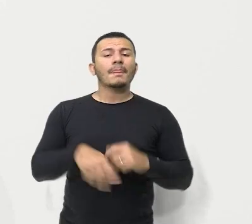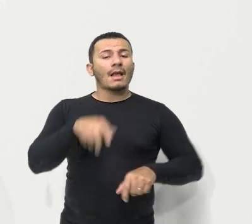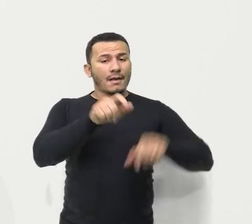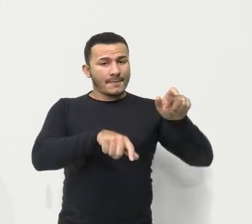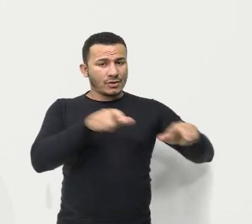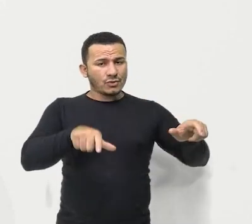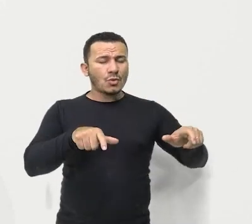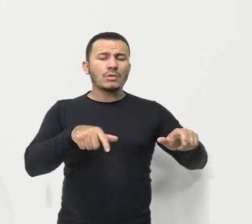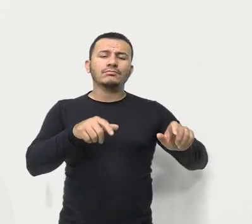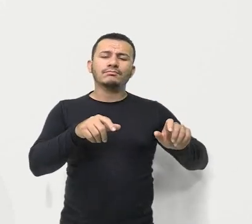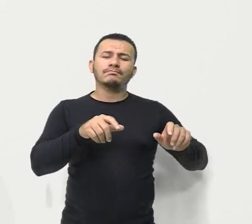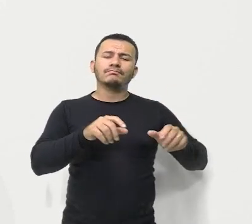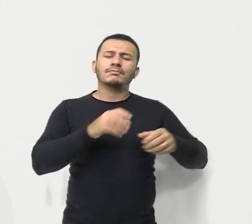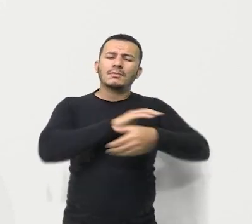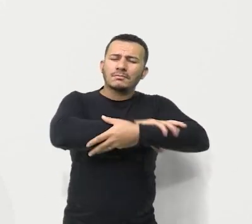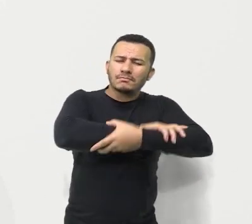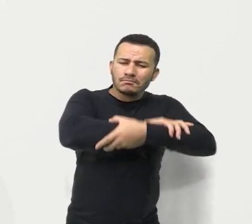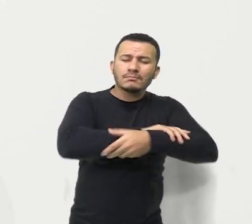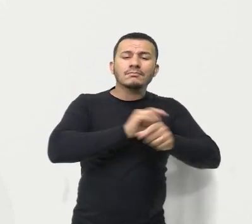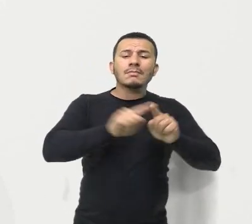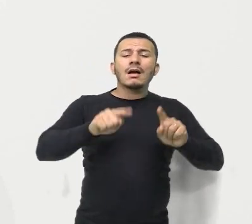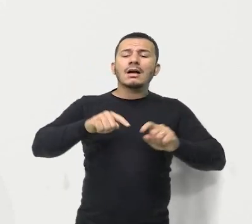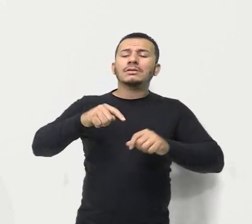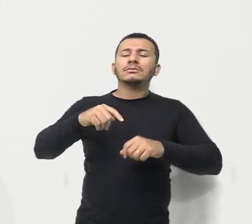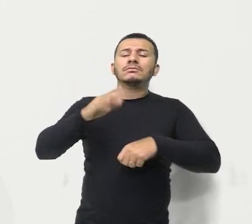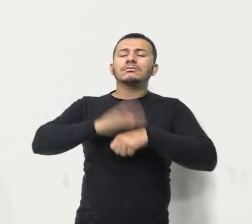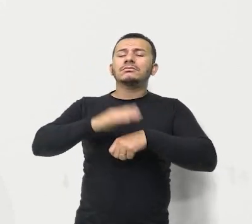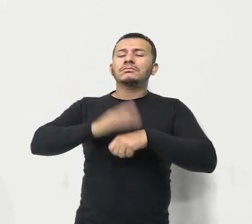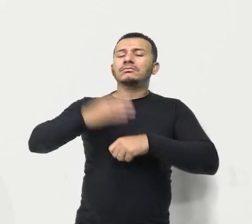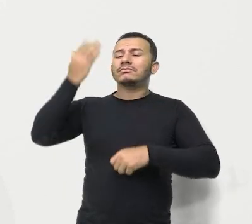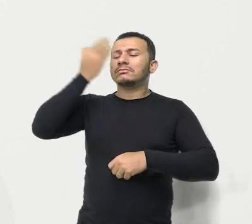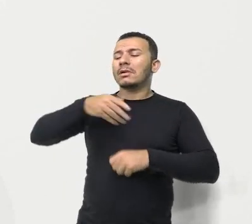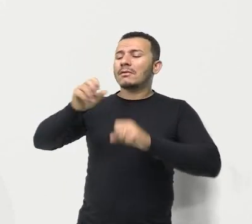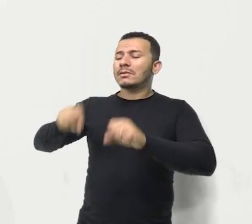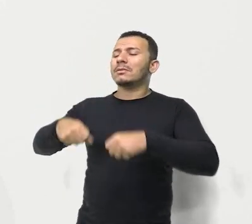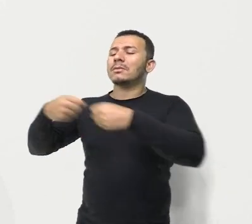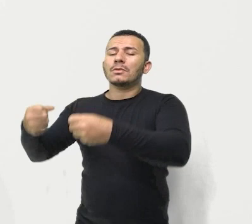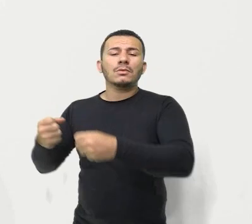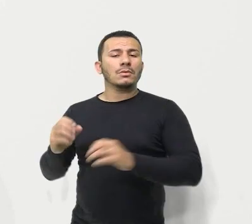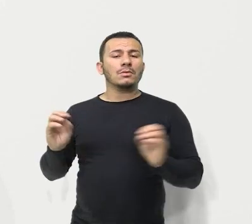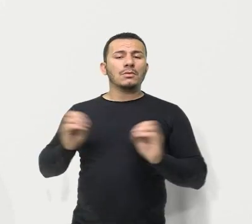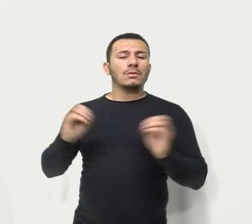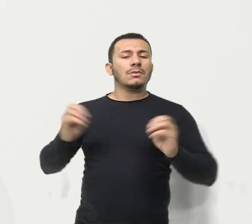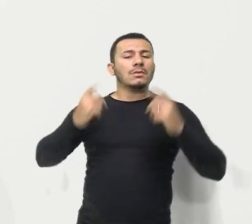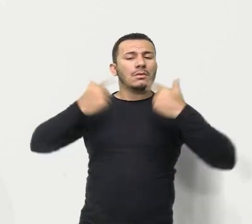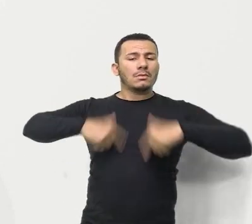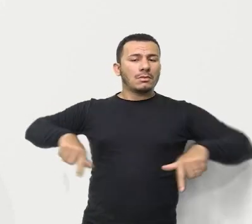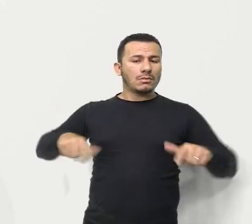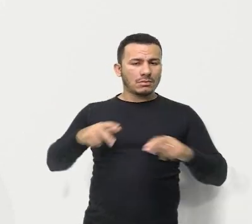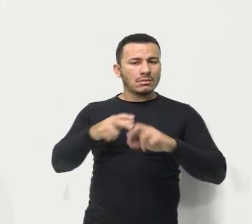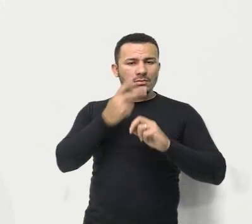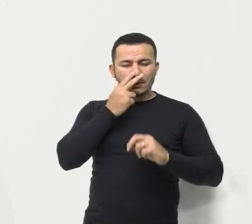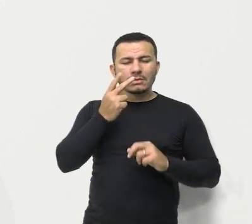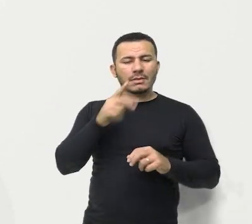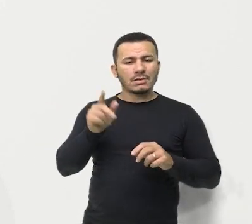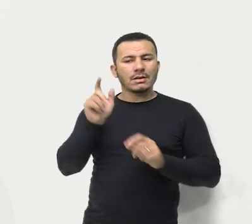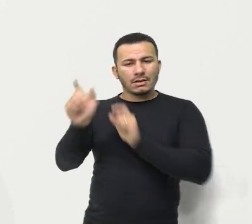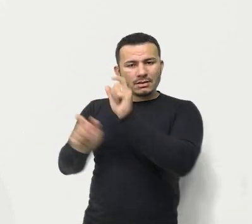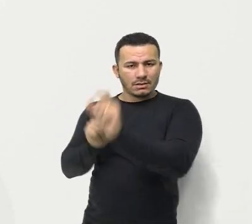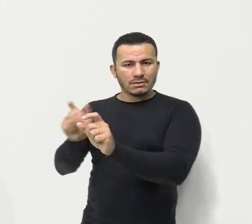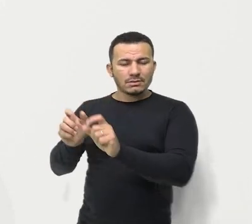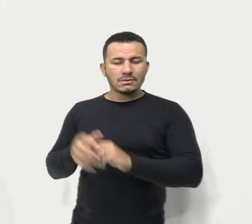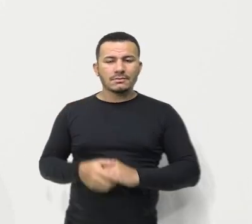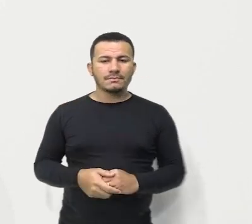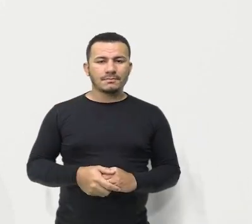manifestam, mas que não se reflete em ações práticas. Seria realmente uma crítica nesse sentido. A professora